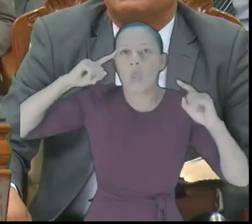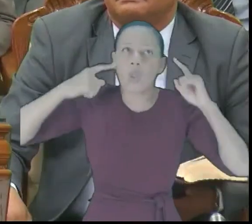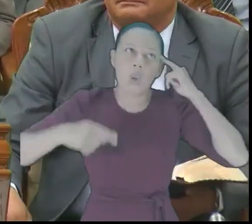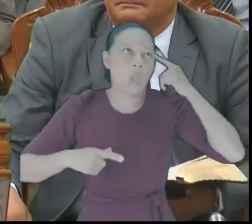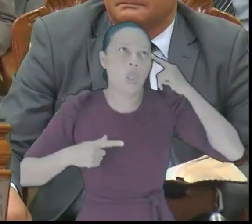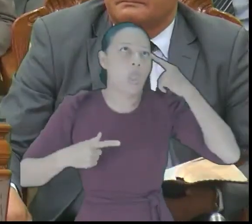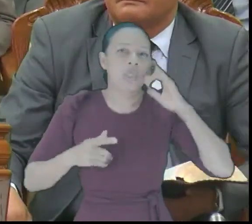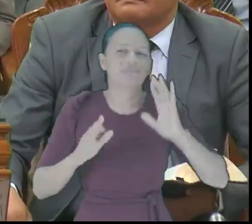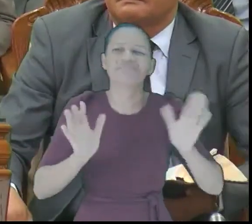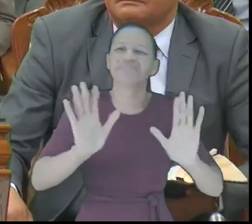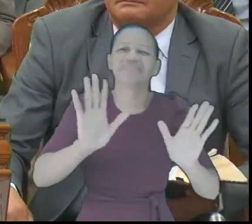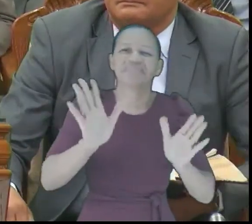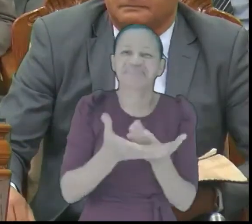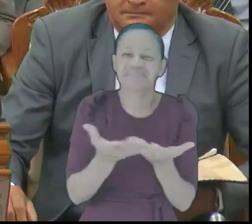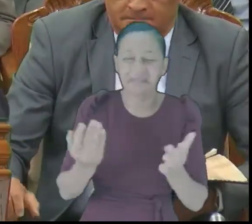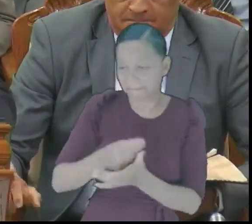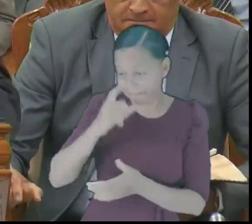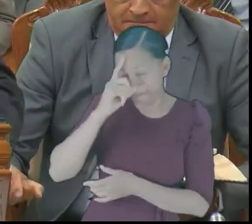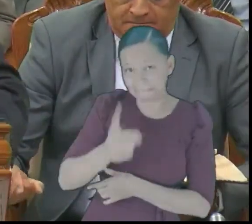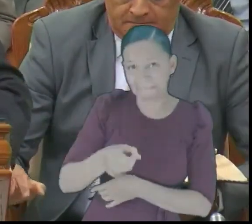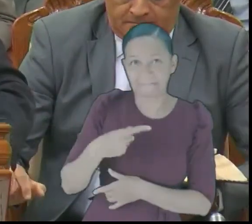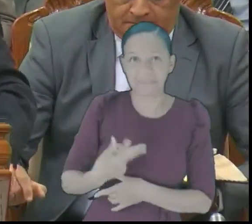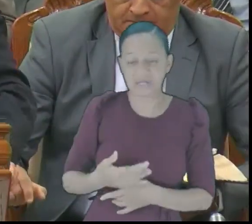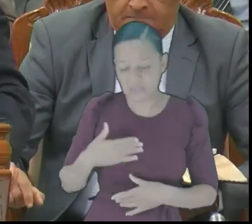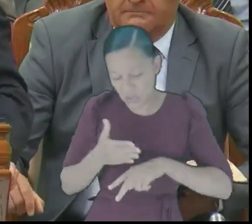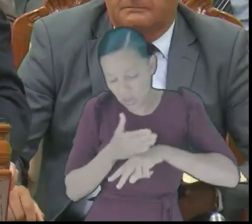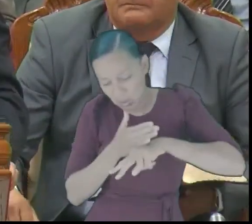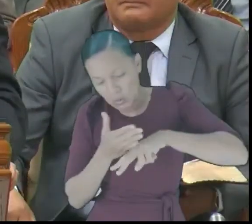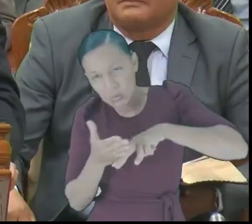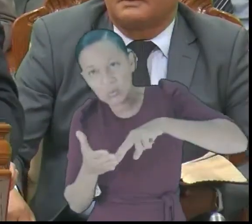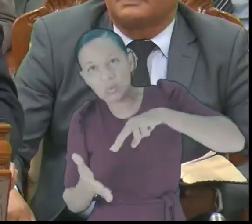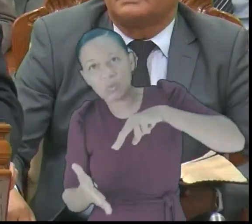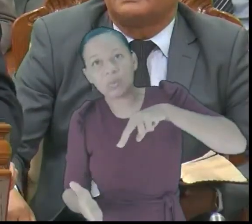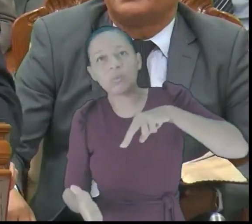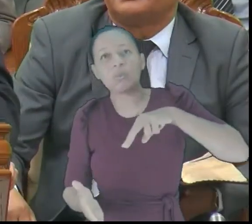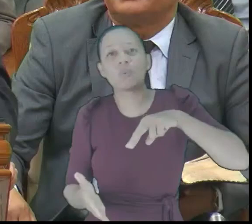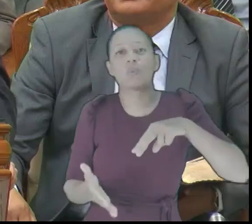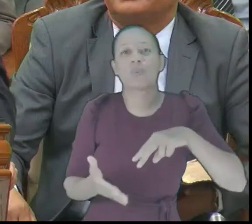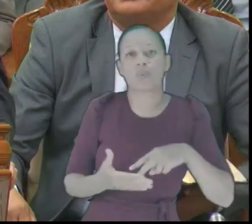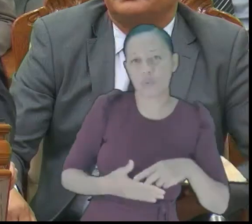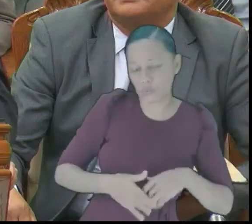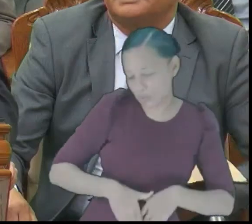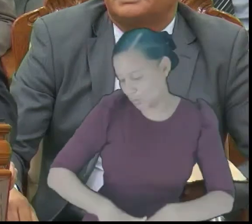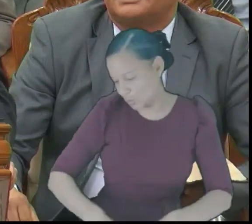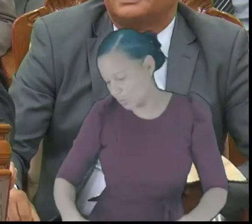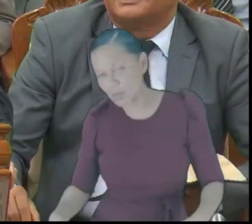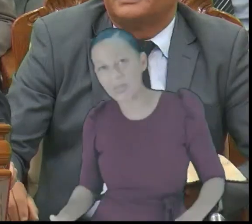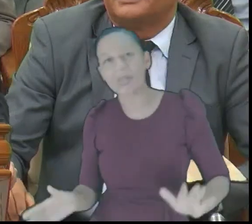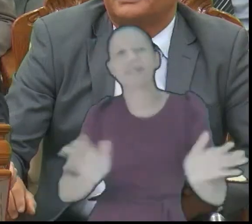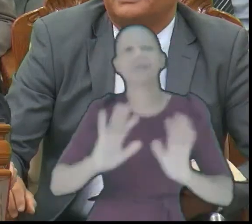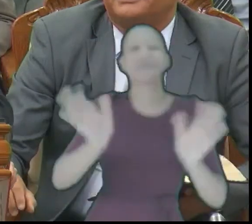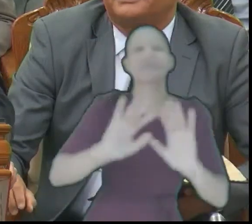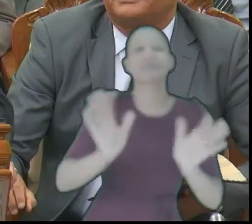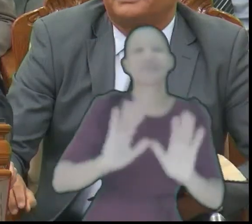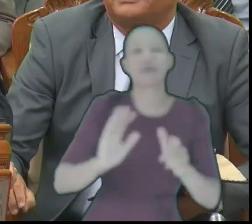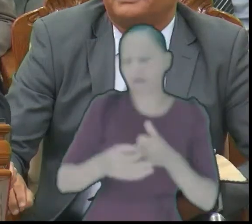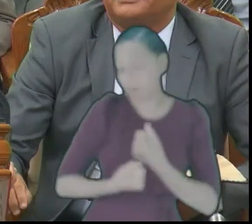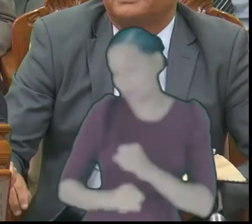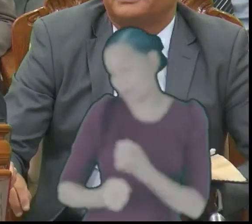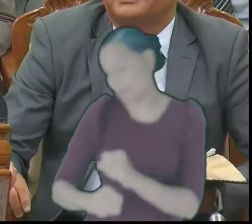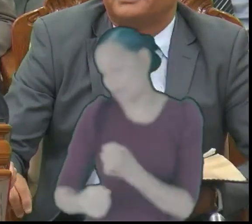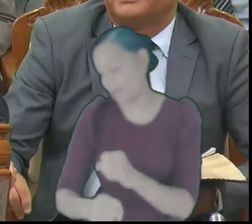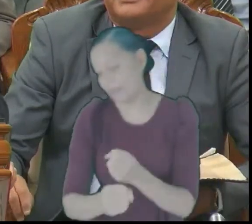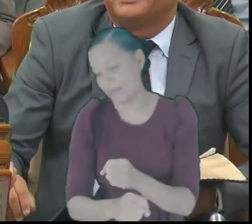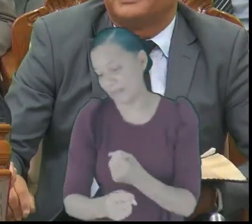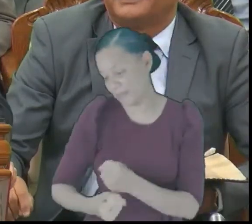fanatismos, né? A Bíblia não manda você andar com a roupa arrastando no chão, varrendo a rua. Passou uma vassoura, não foi uma crente